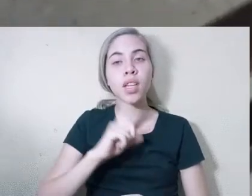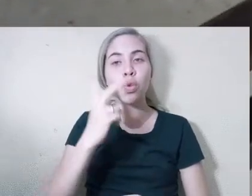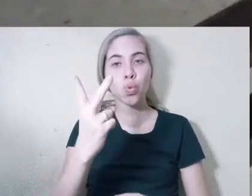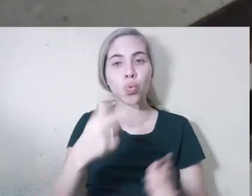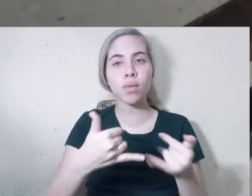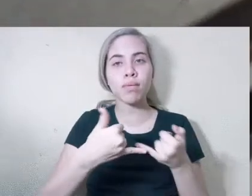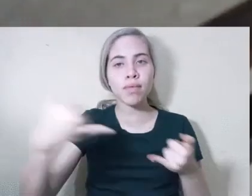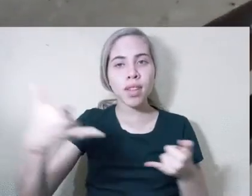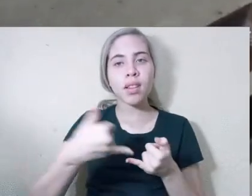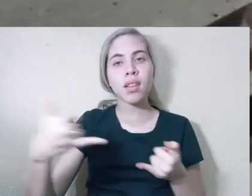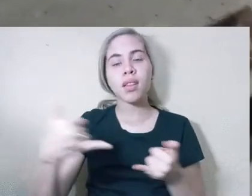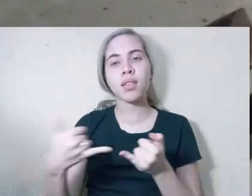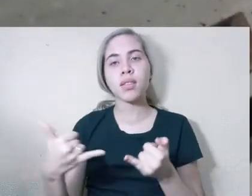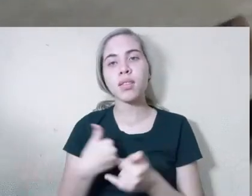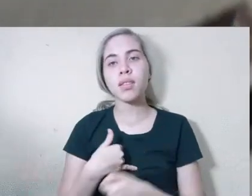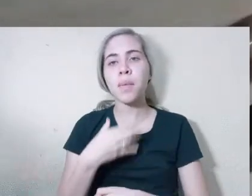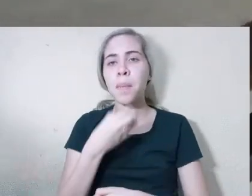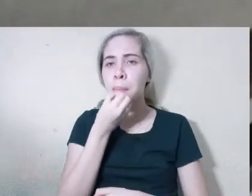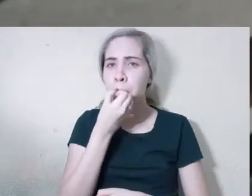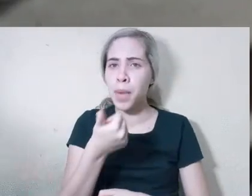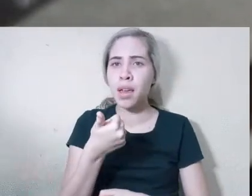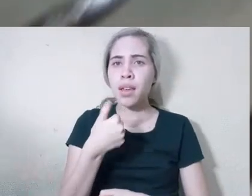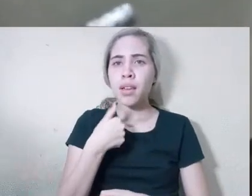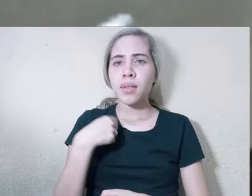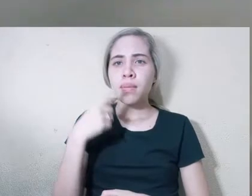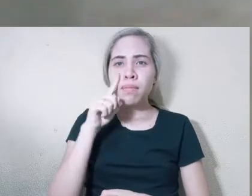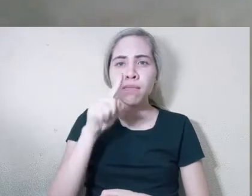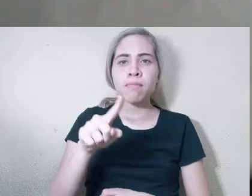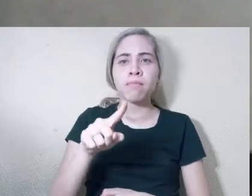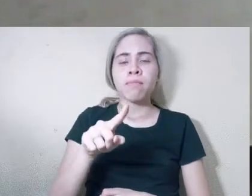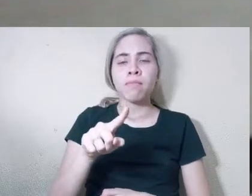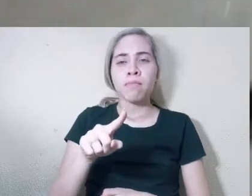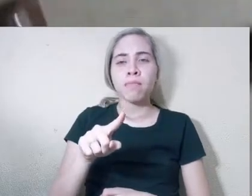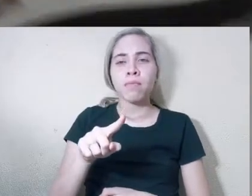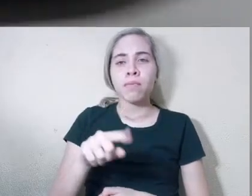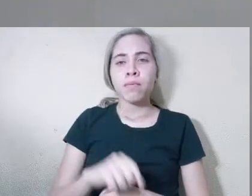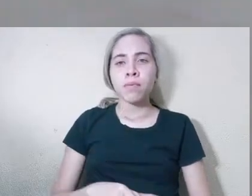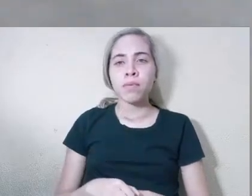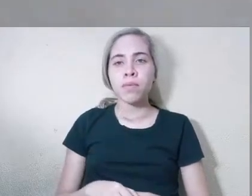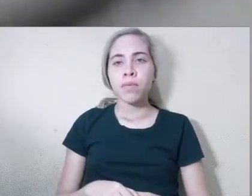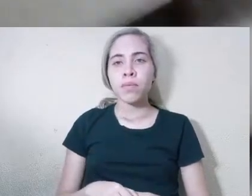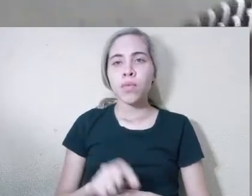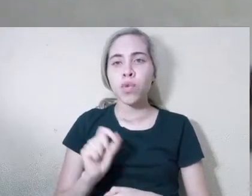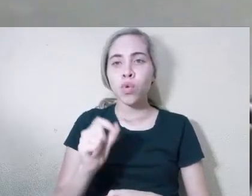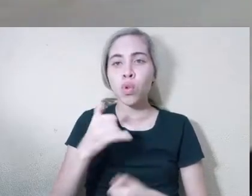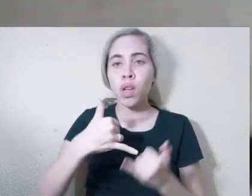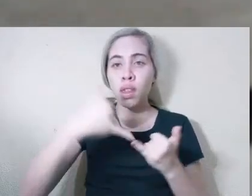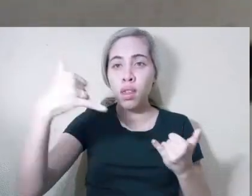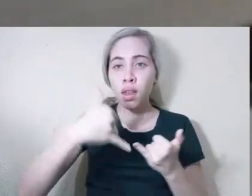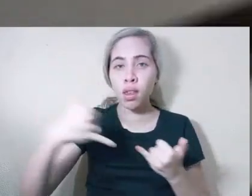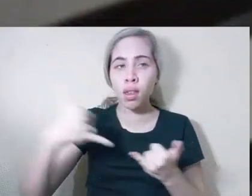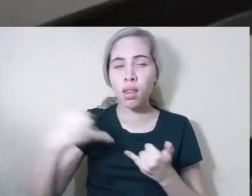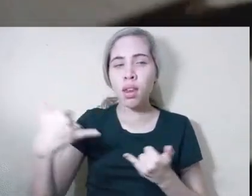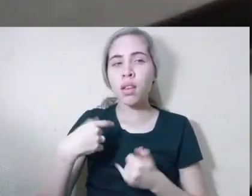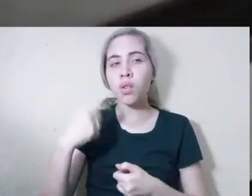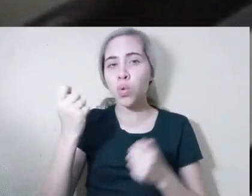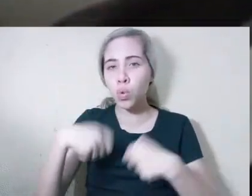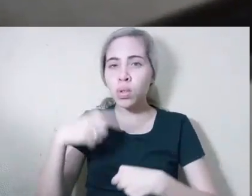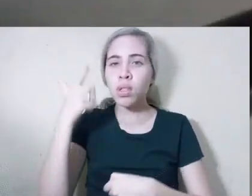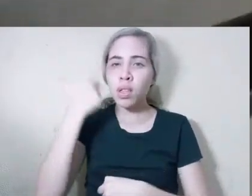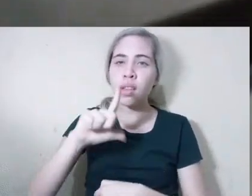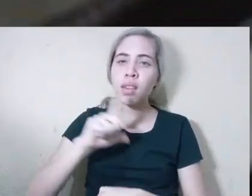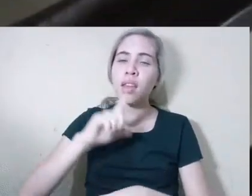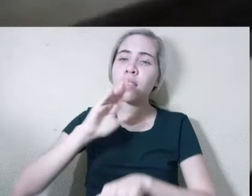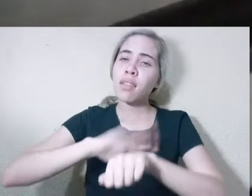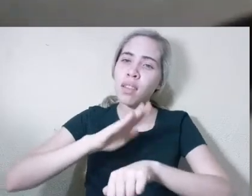Olha lá. Duas linhas, tá vendo, gente? Aqui pegou bem. Essa aqui já é três? Três. E essa aqui, ó, já três